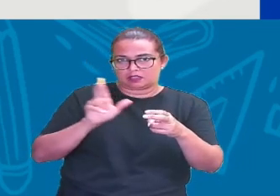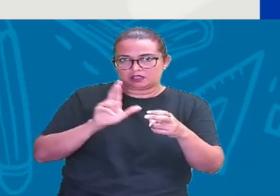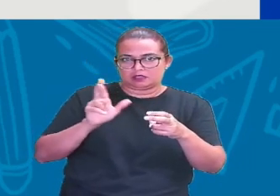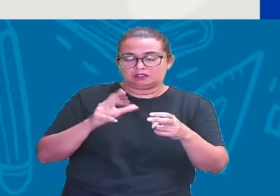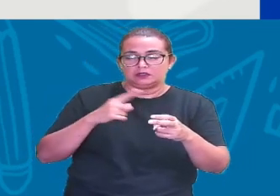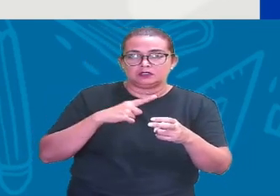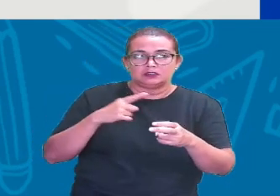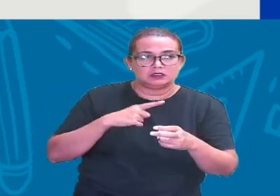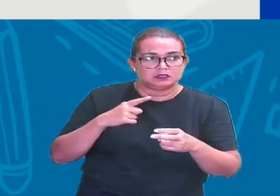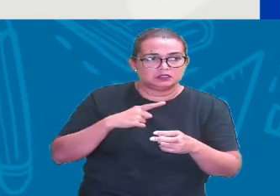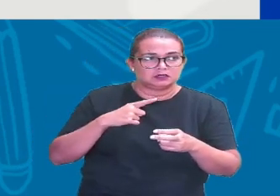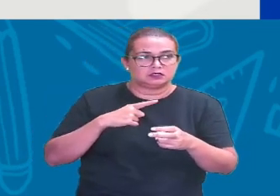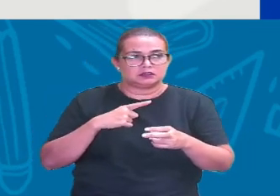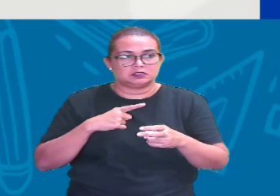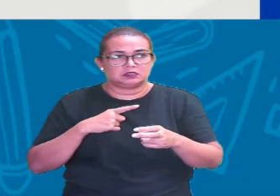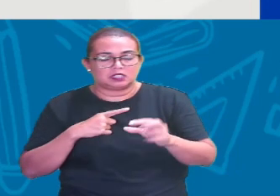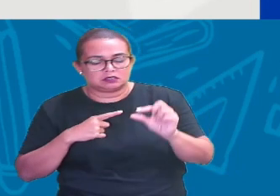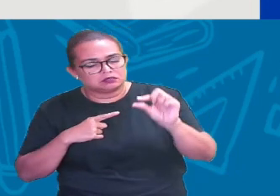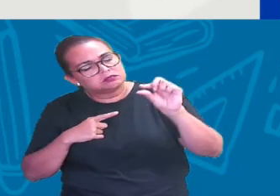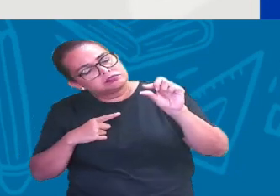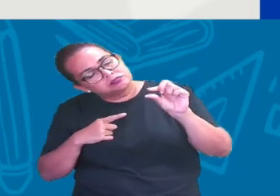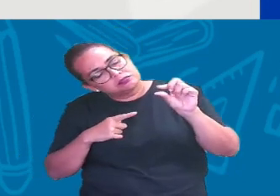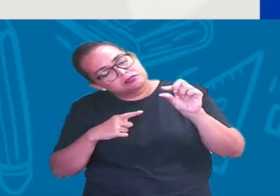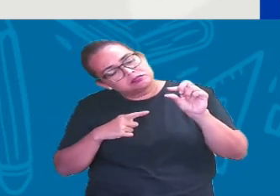praticamente a mesma espessura.